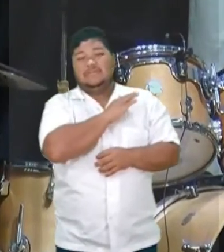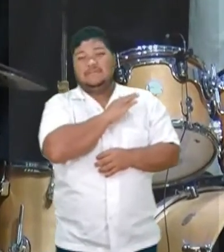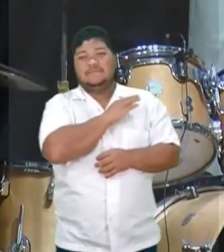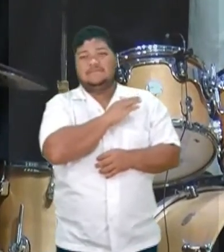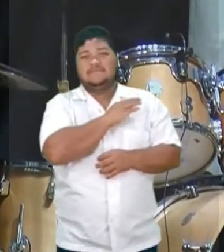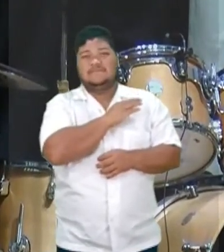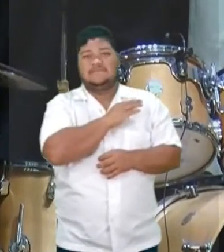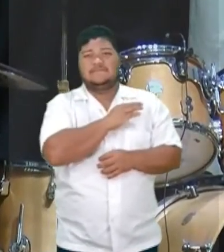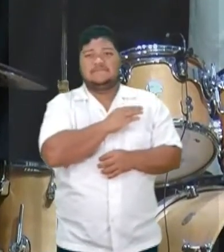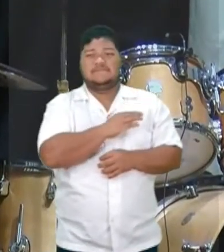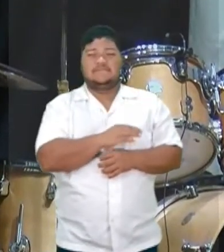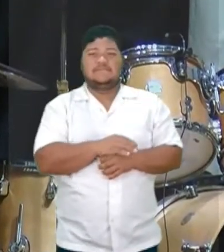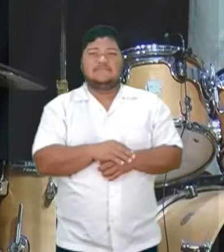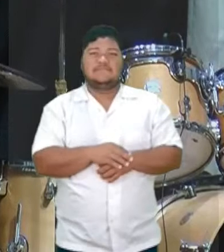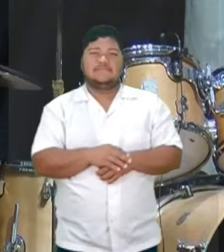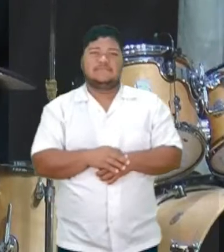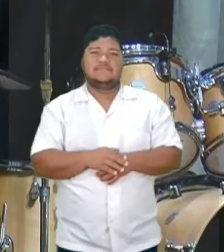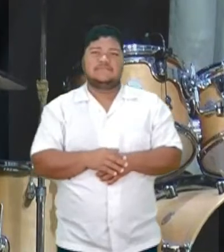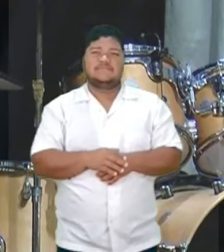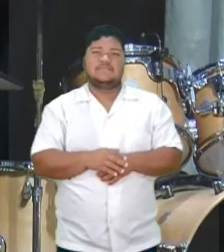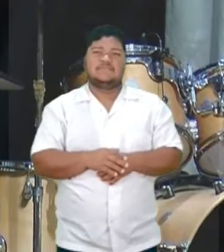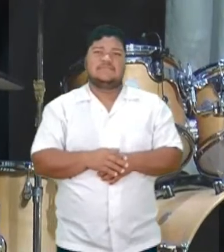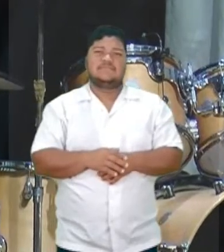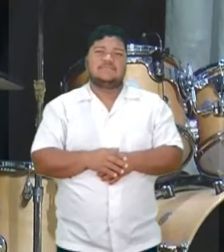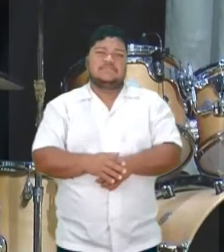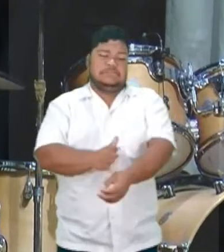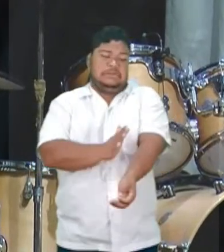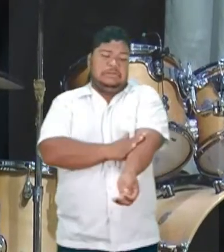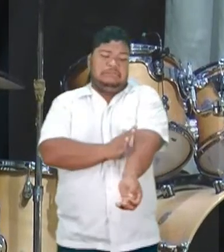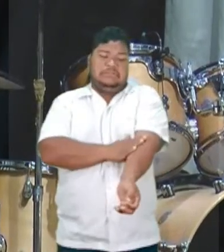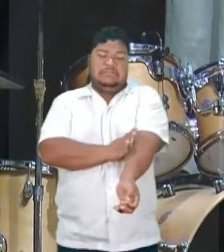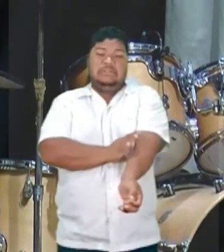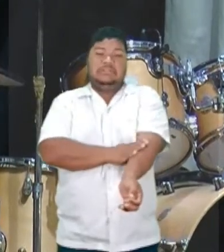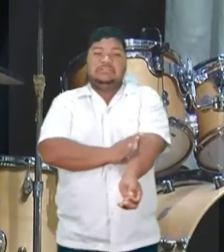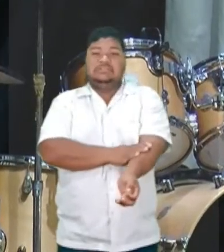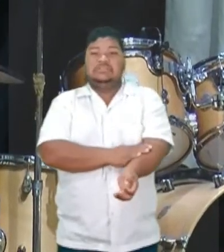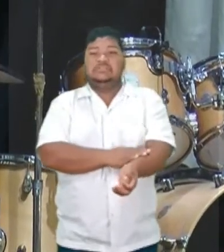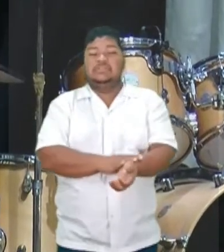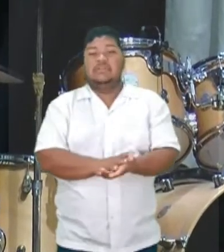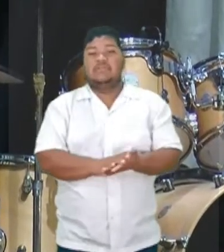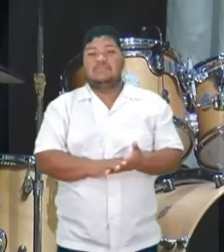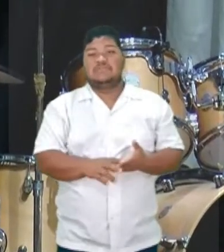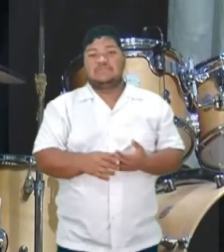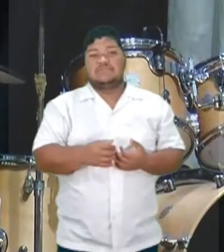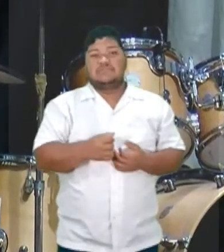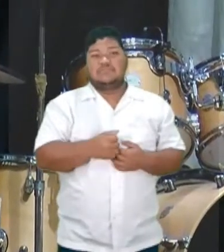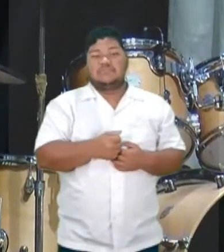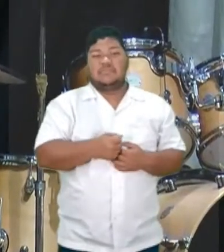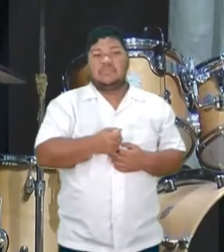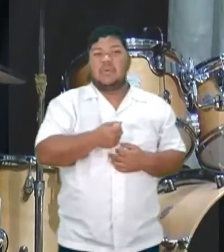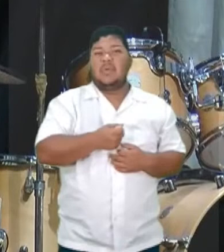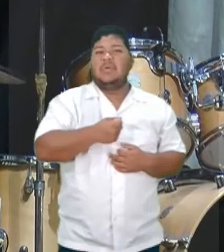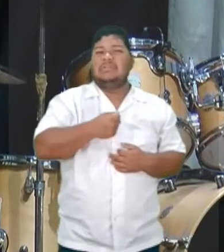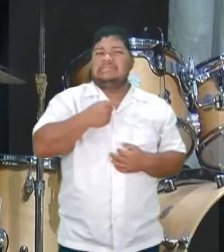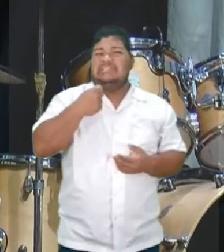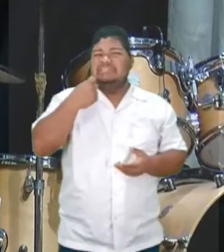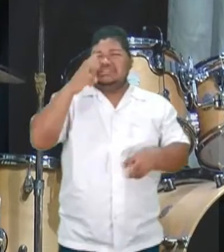Traficante sendo solto, cidadão sendo preso, com 17 anos e alguns meses de prisão.